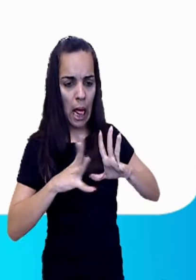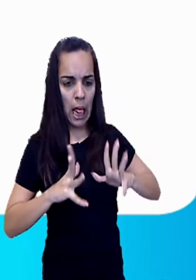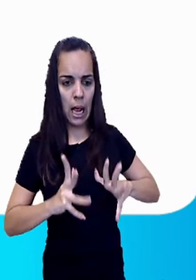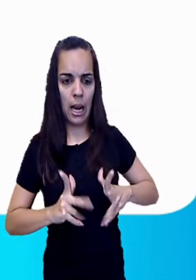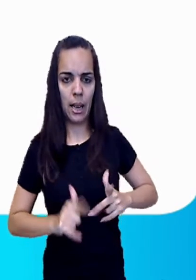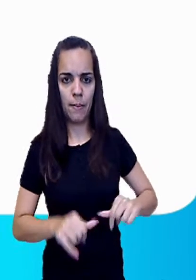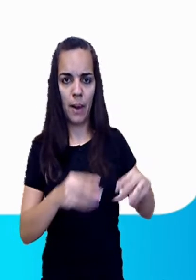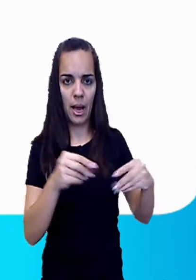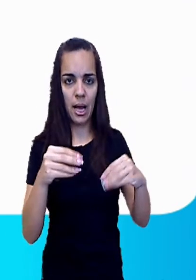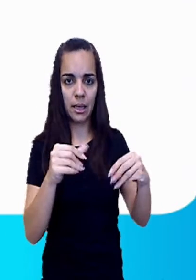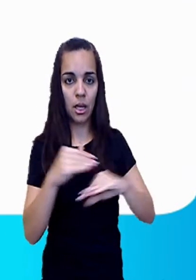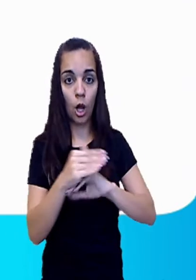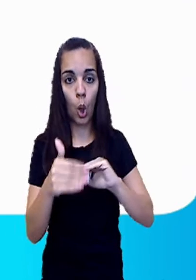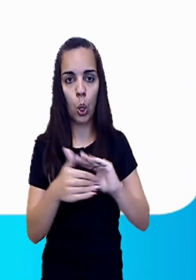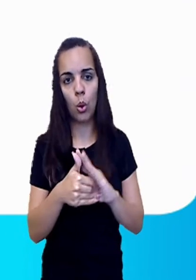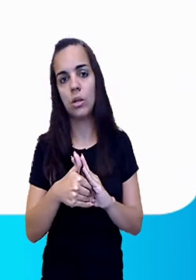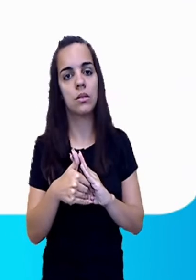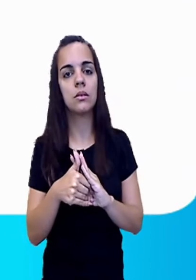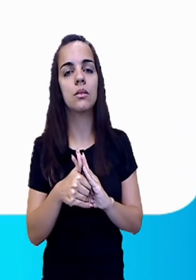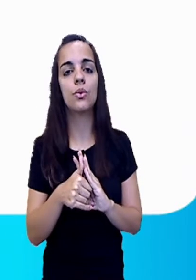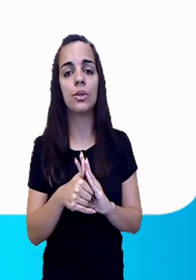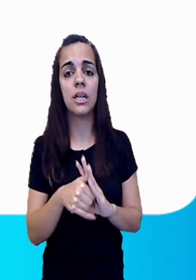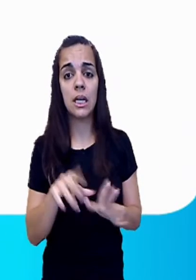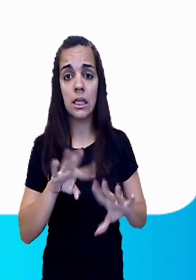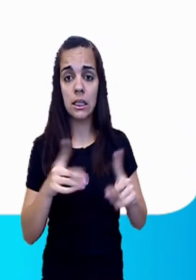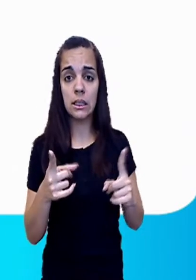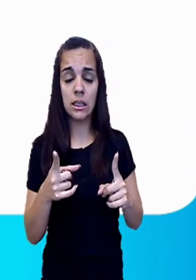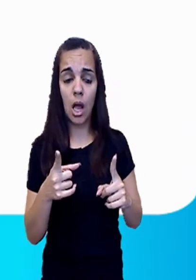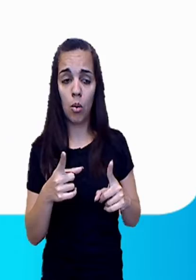ele é sobretudo em minas que eram muito